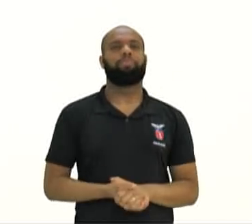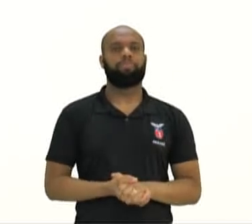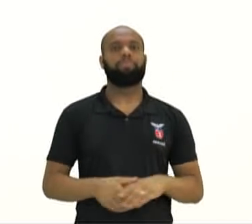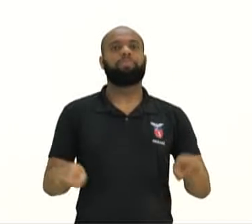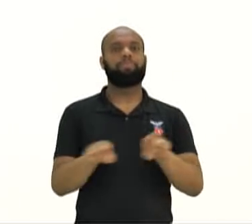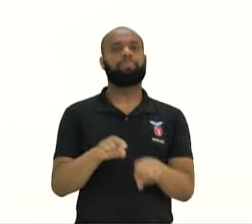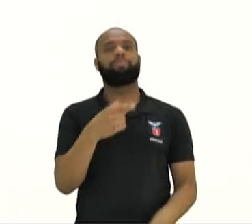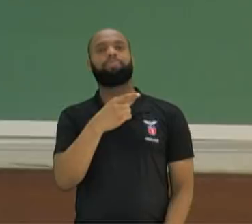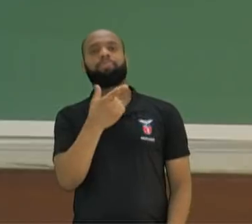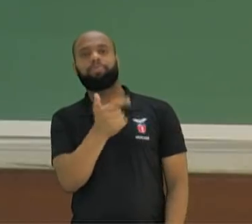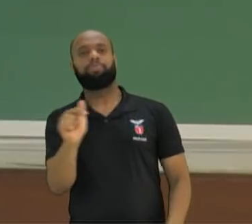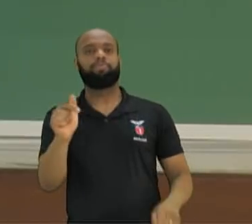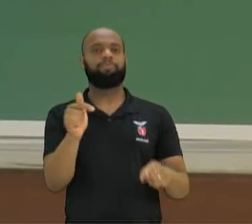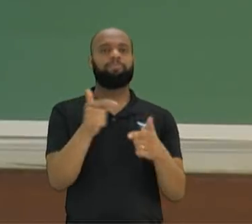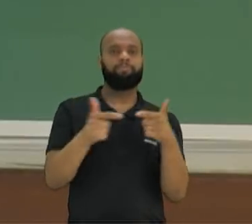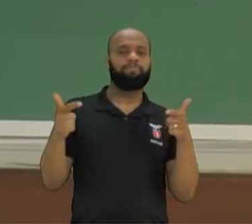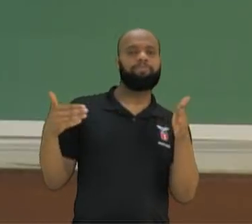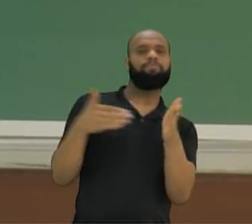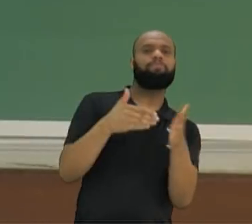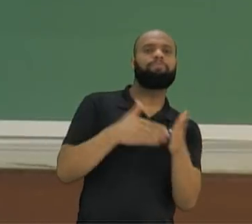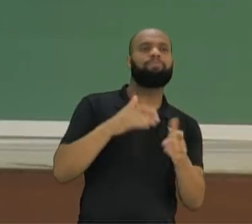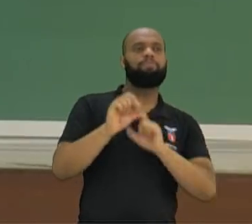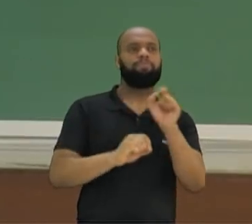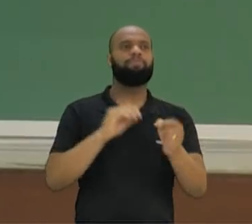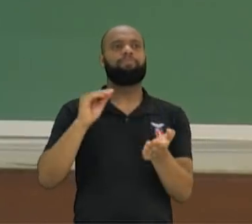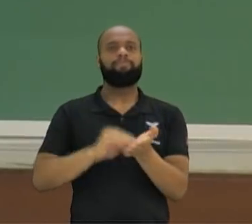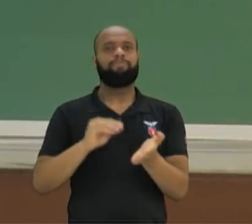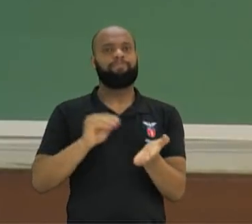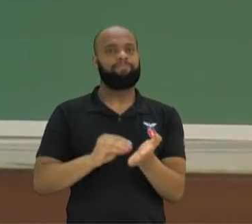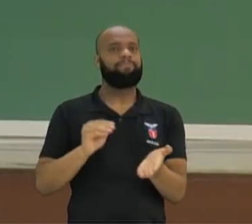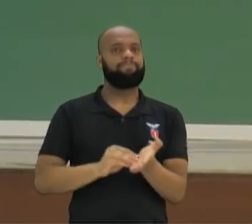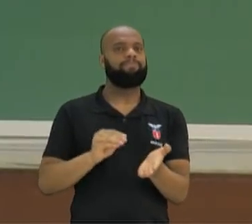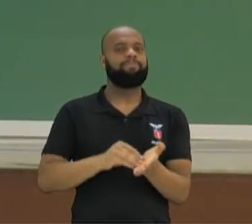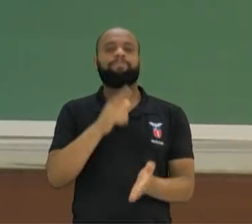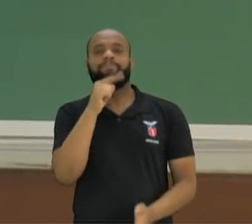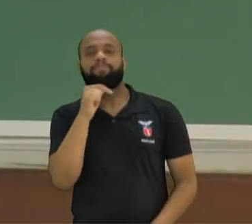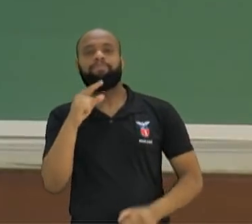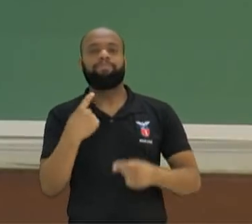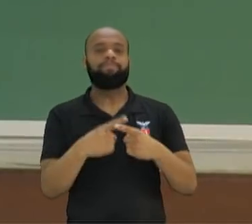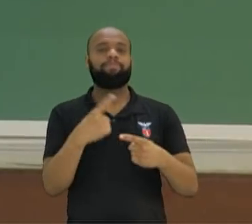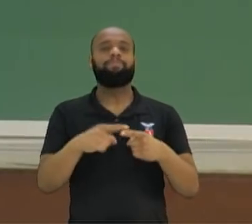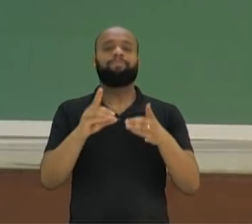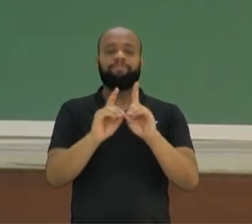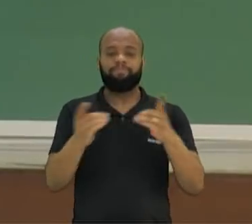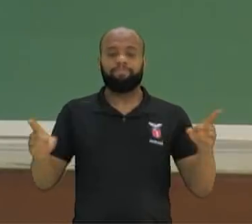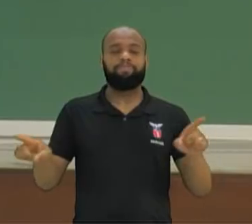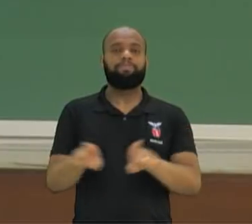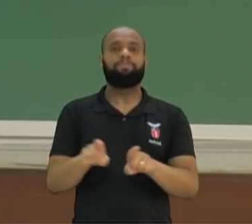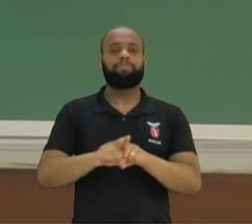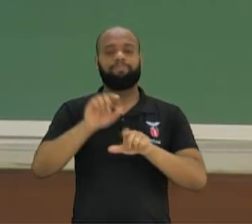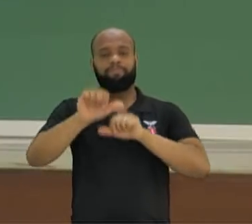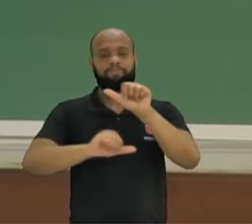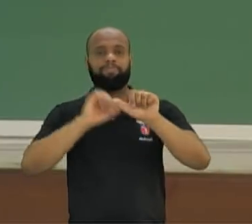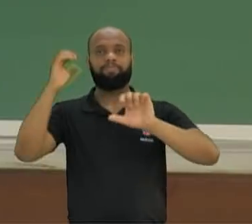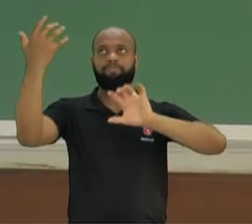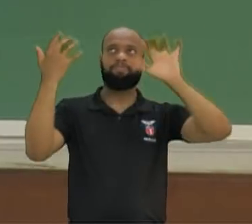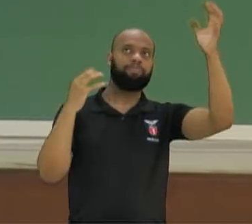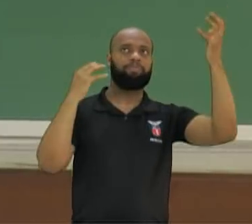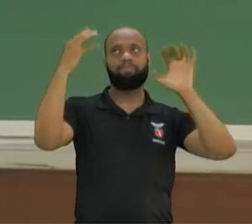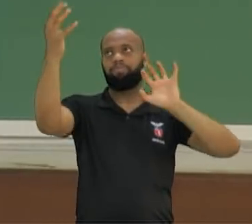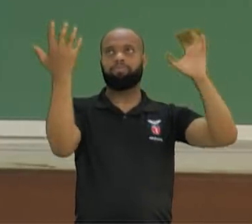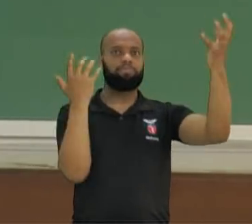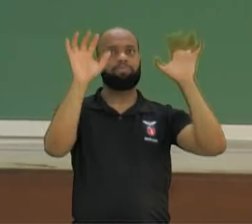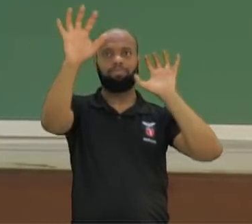Outro obstáculo encontrado lá na Austrália é a falta crônica de água, né, devido à presença do deserto e mudanças climáticas.